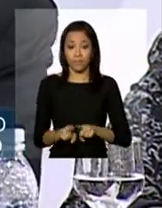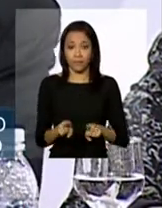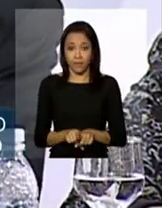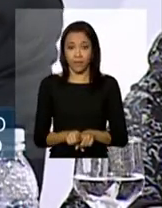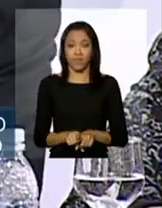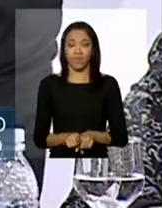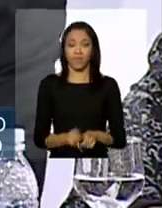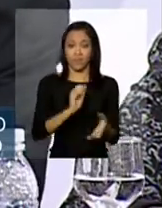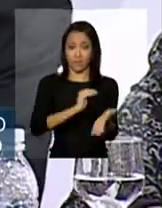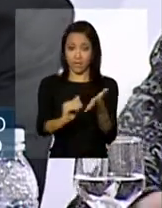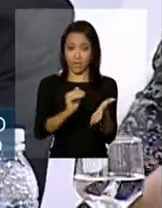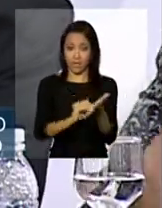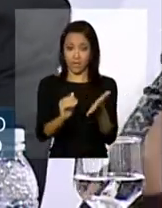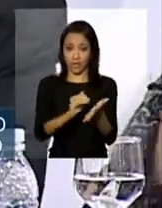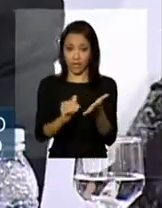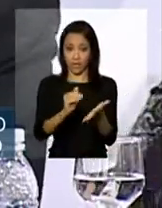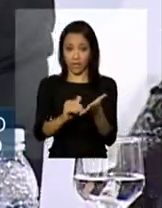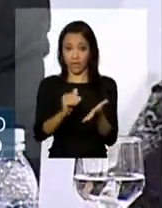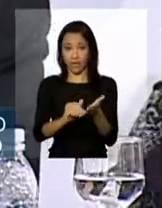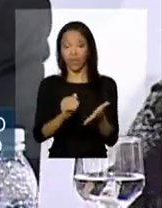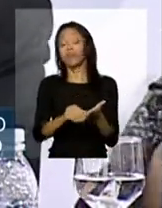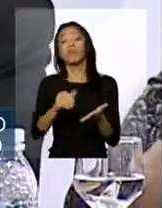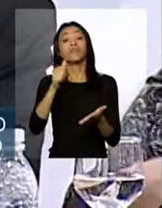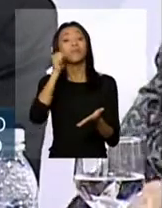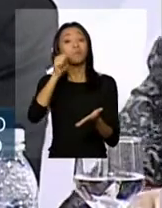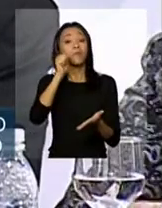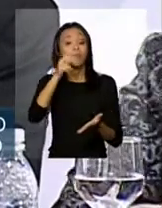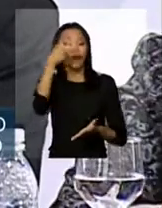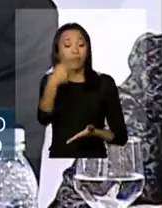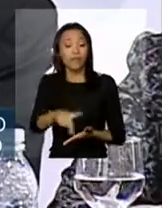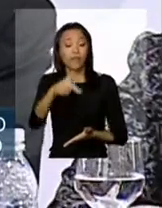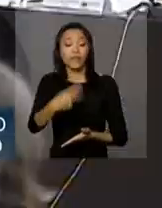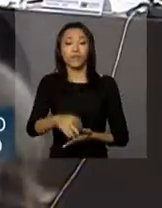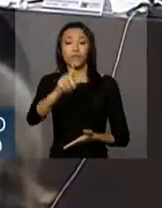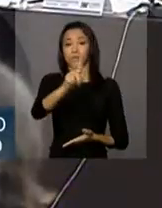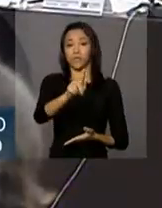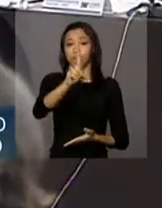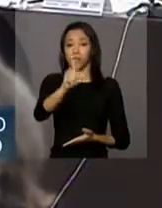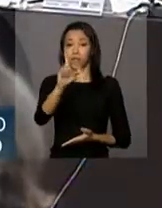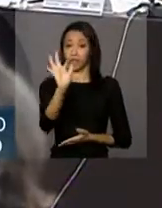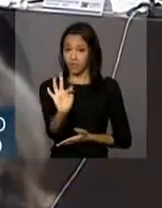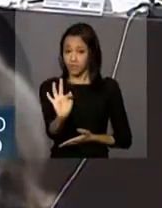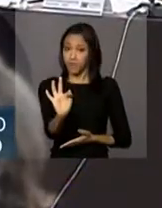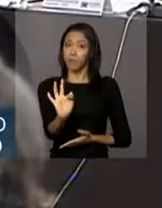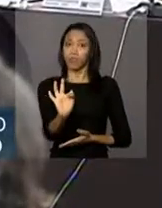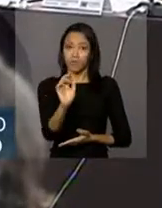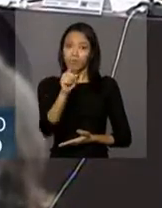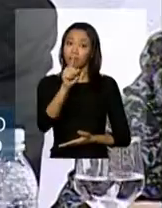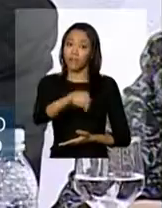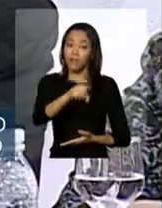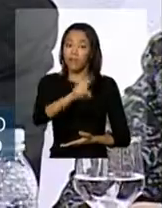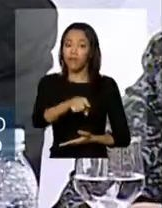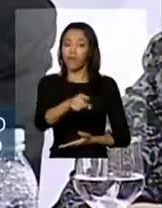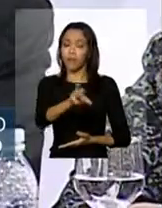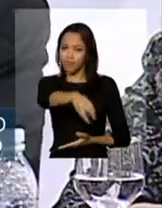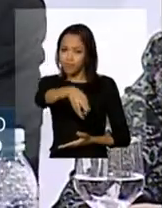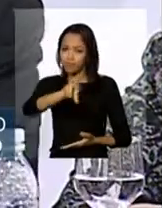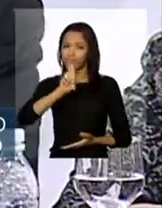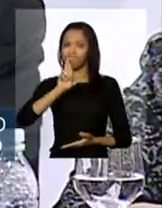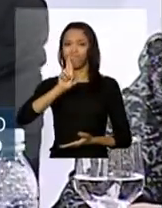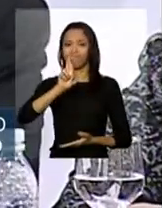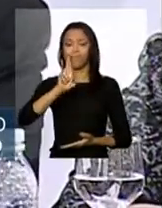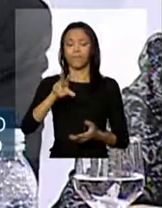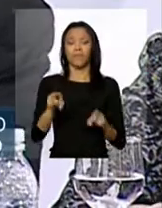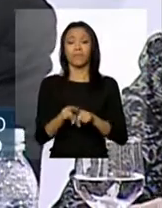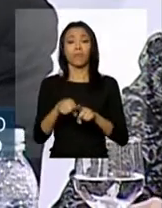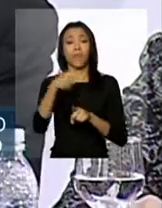a secretária de Estado da Mulher do GDF, representando outros níveis de governo, a nossa